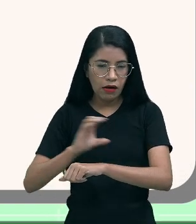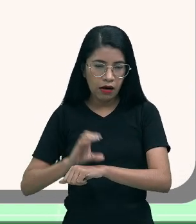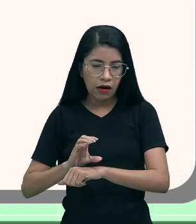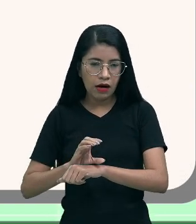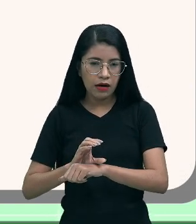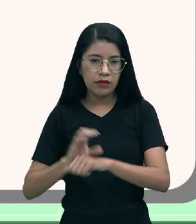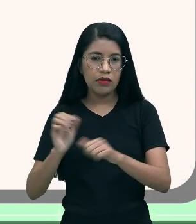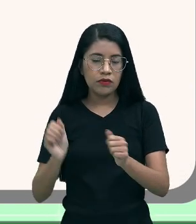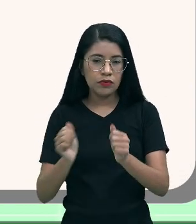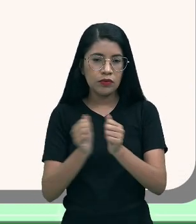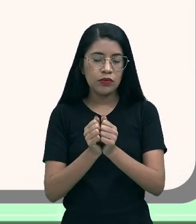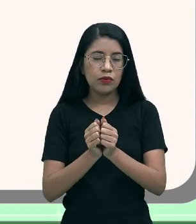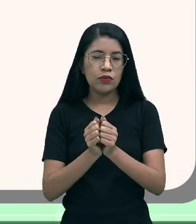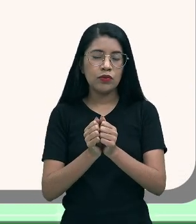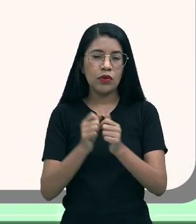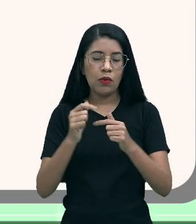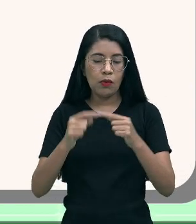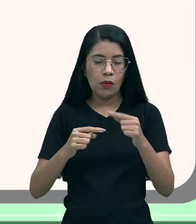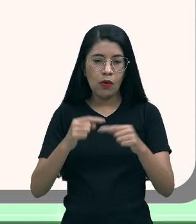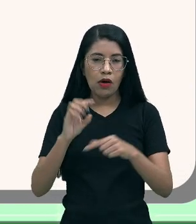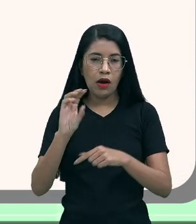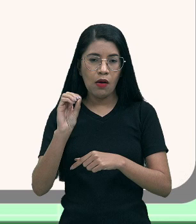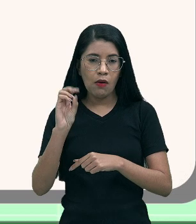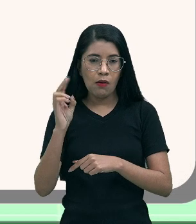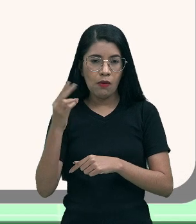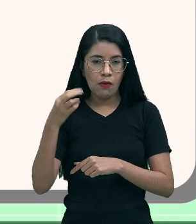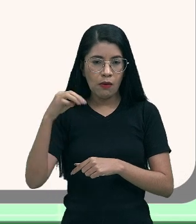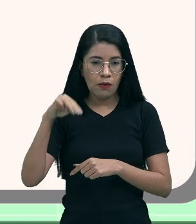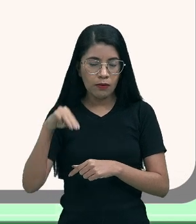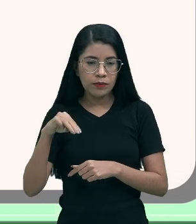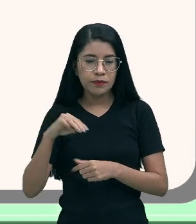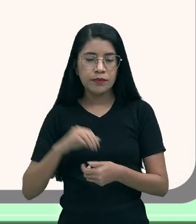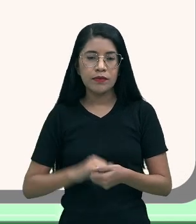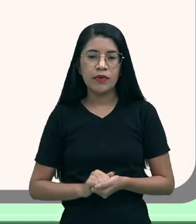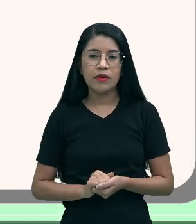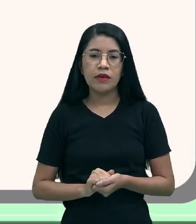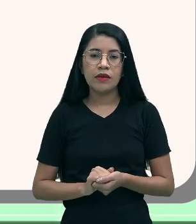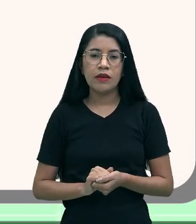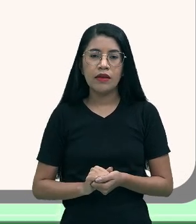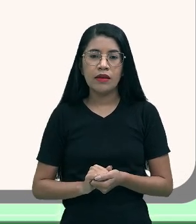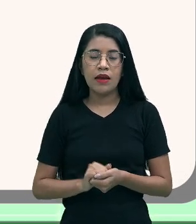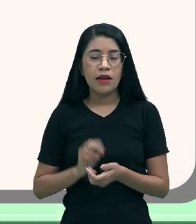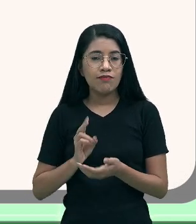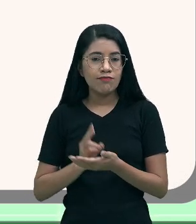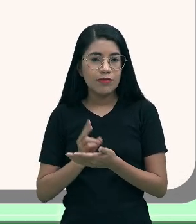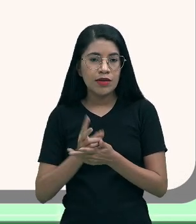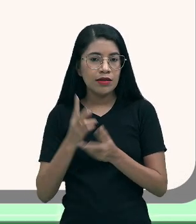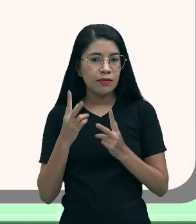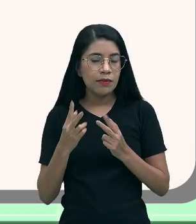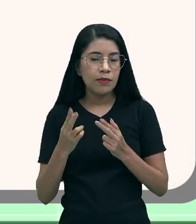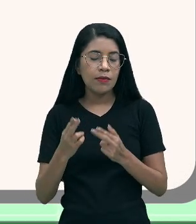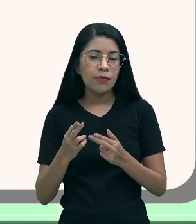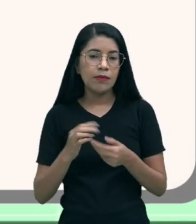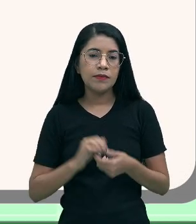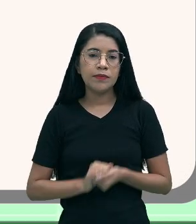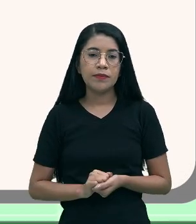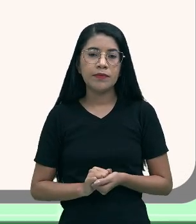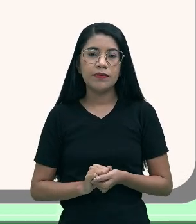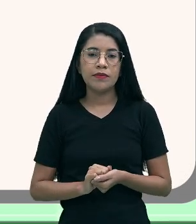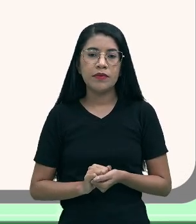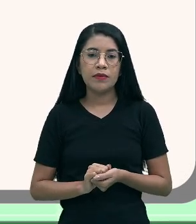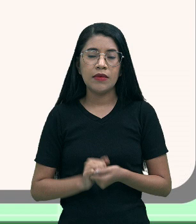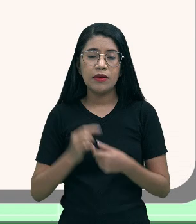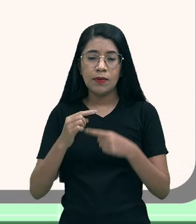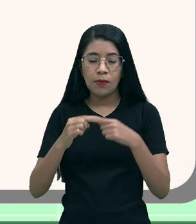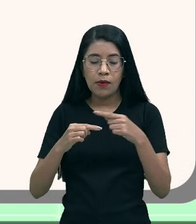resistor ôhmico, que é aquele que mantém a resistência constante, né, pessoal? É sempre constante. Nos resistores ôhmicos,